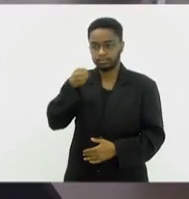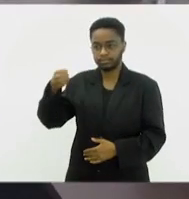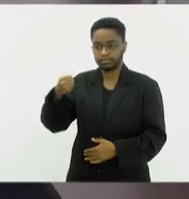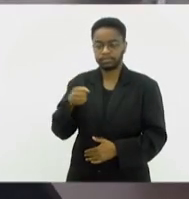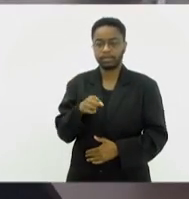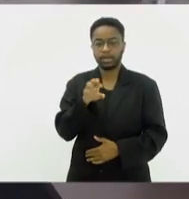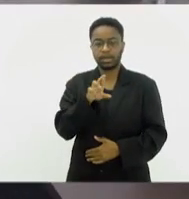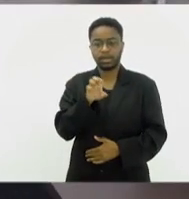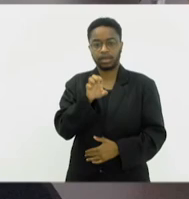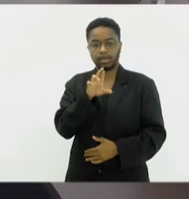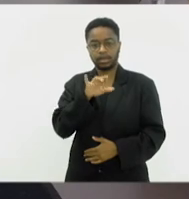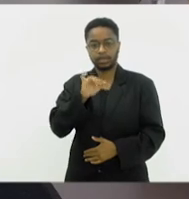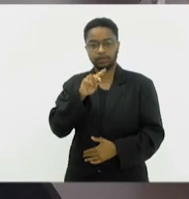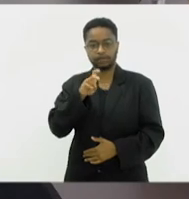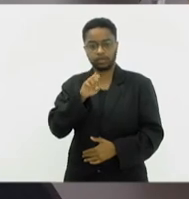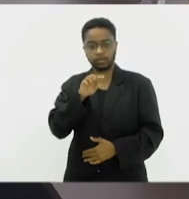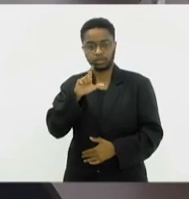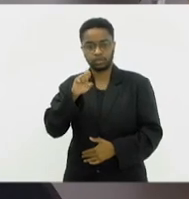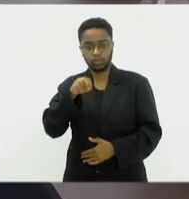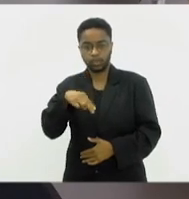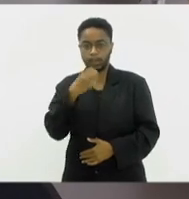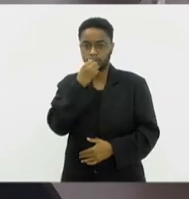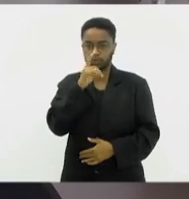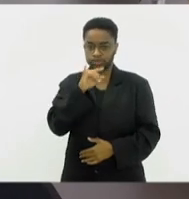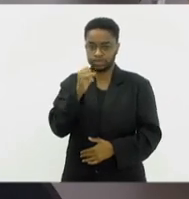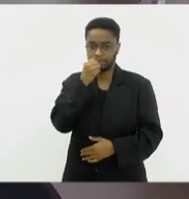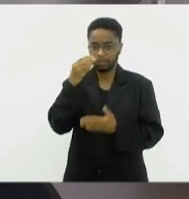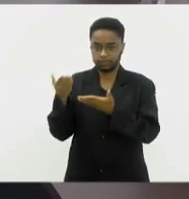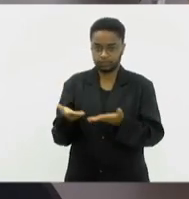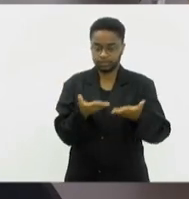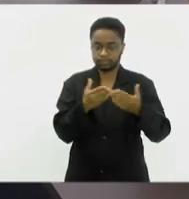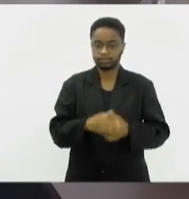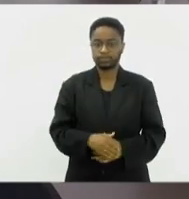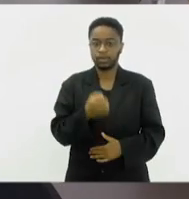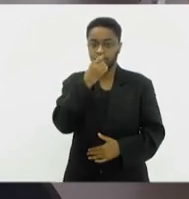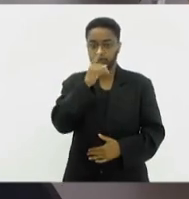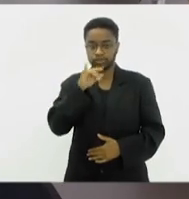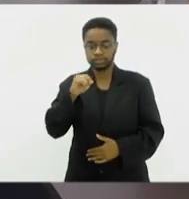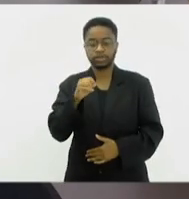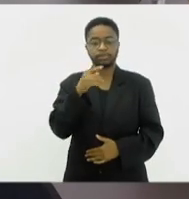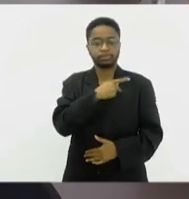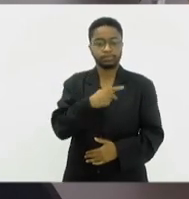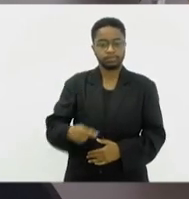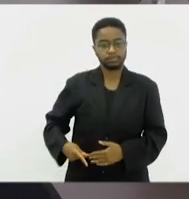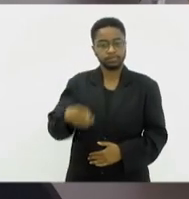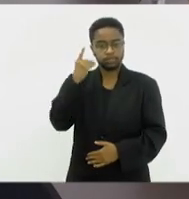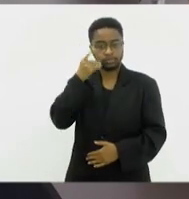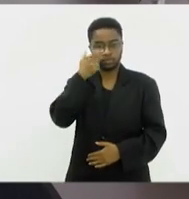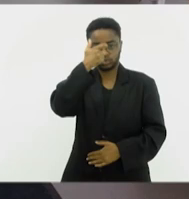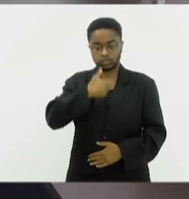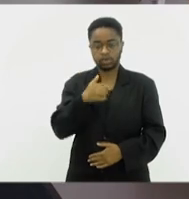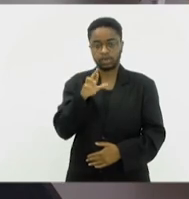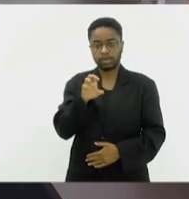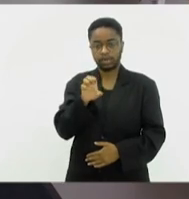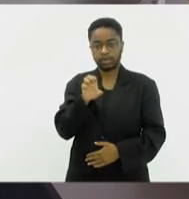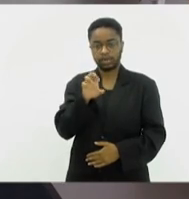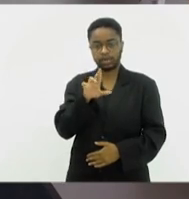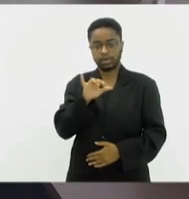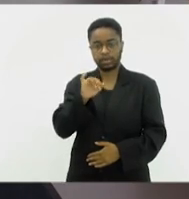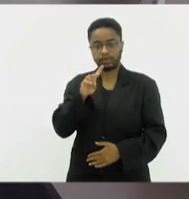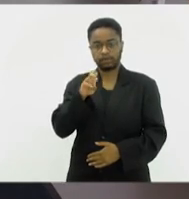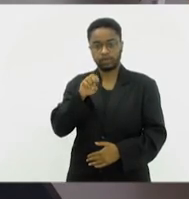Erivelto, meu guia, bom dia, seja bem-vindo. Bom dia, senhor presidente, senhores deputados. Eu me chamo Erivelto Melquíades, eu